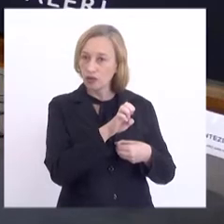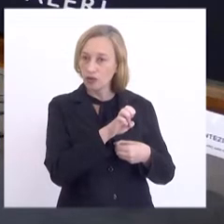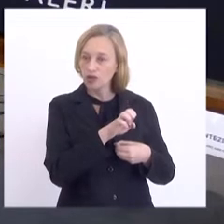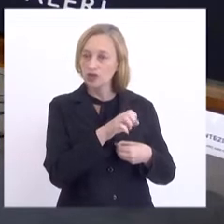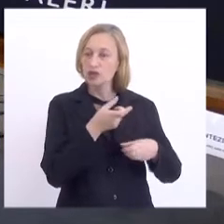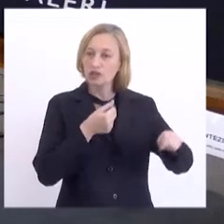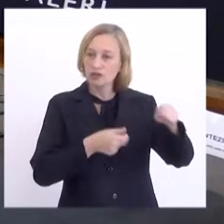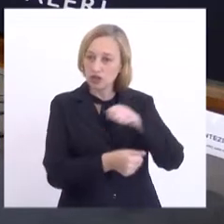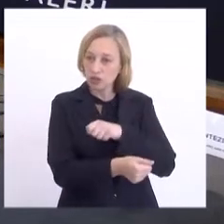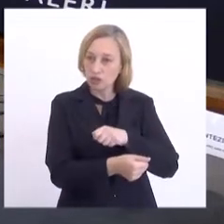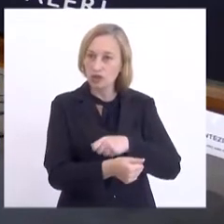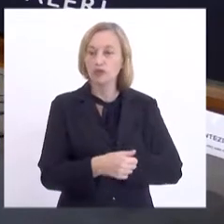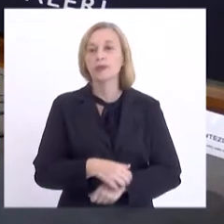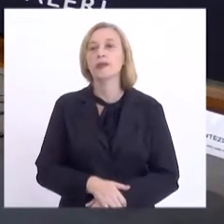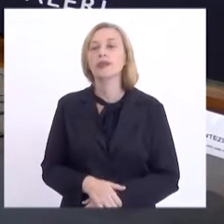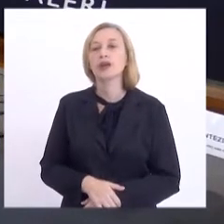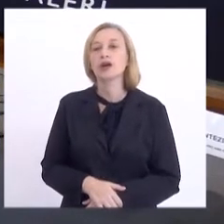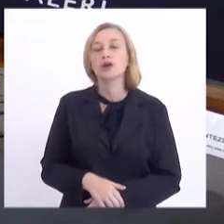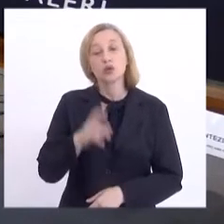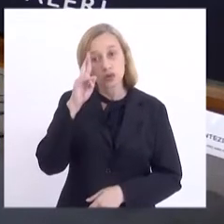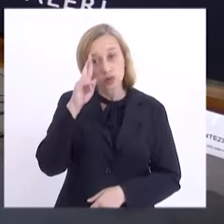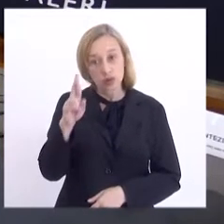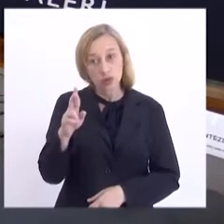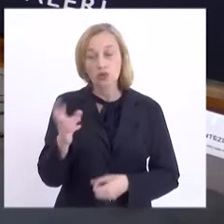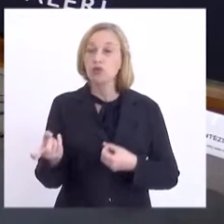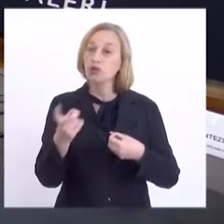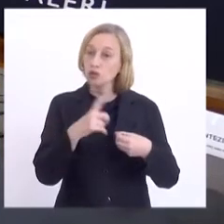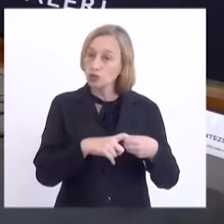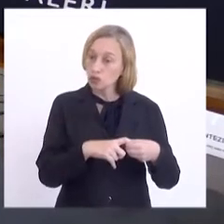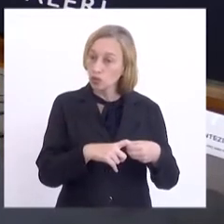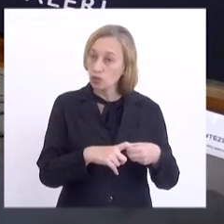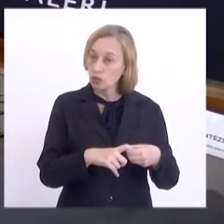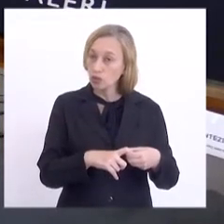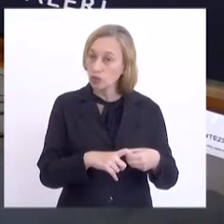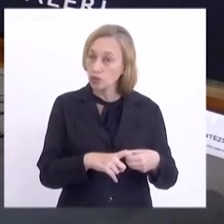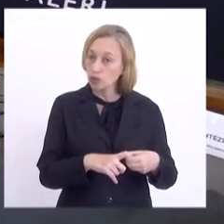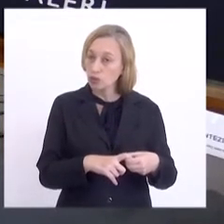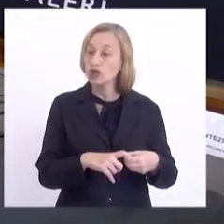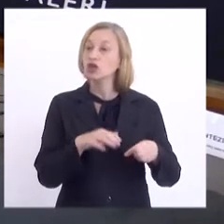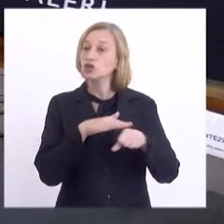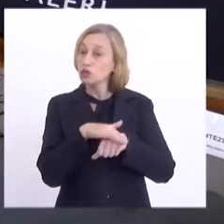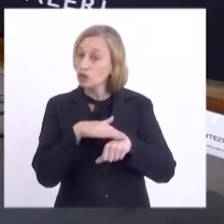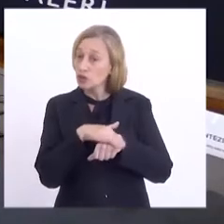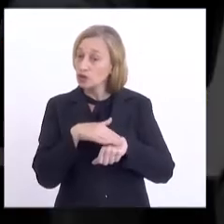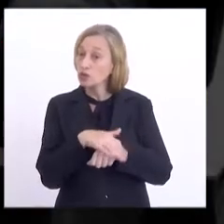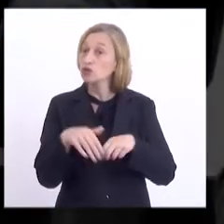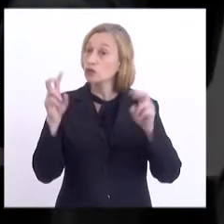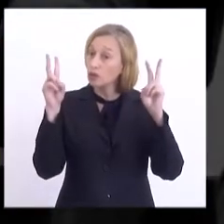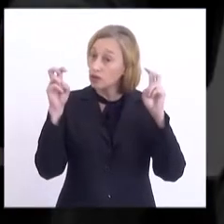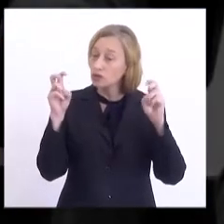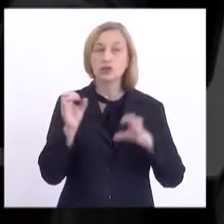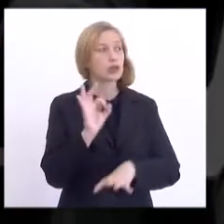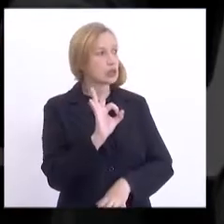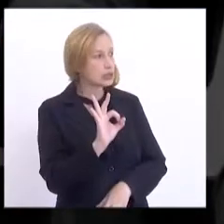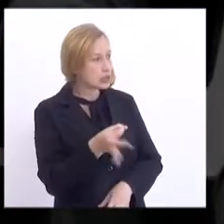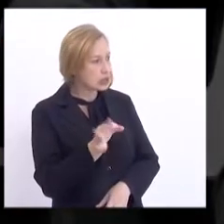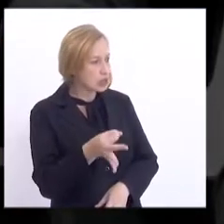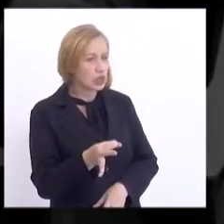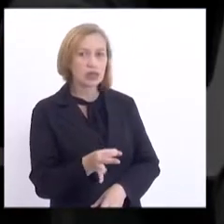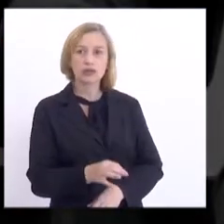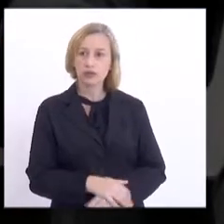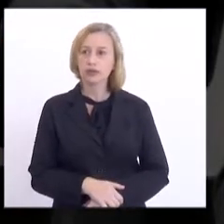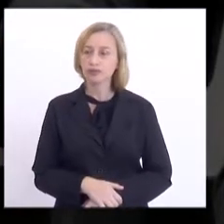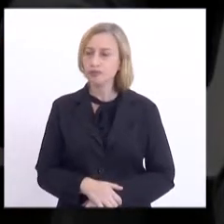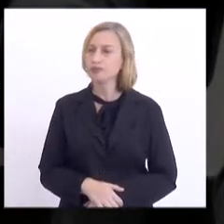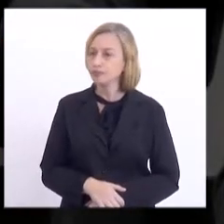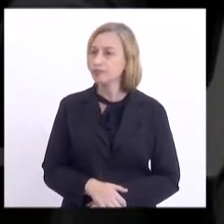investimento então o show mesmo voltou atrás e a gente conversou sobre isso Exatamente exatamente eu